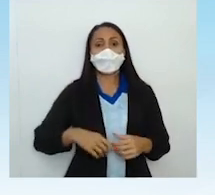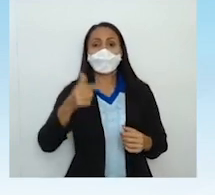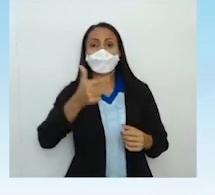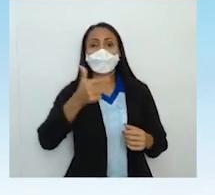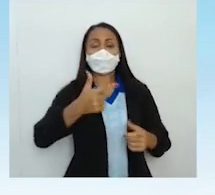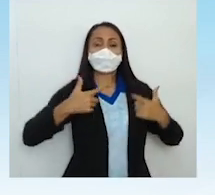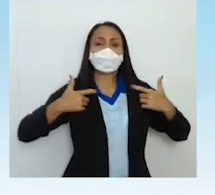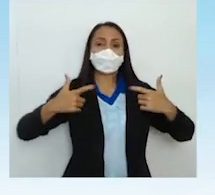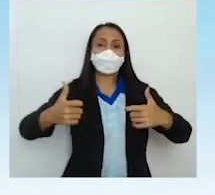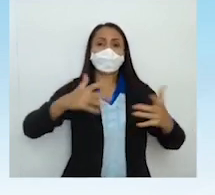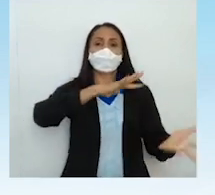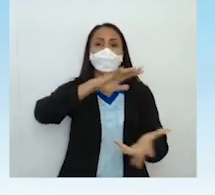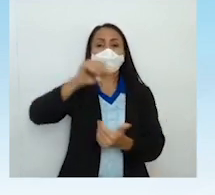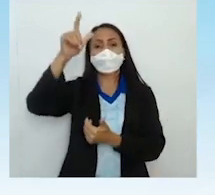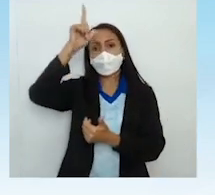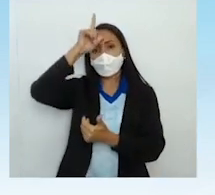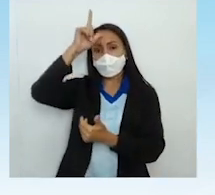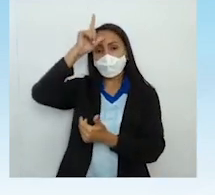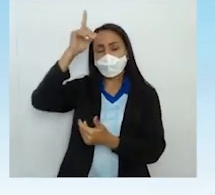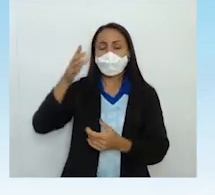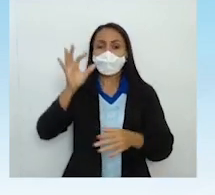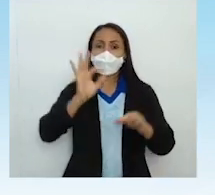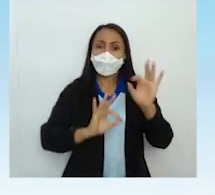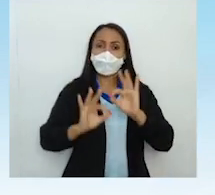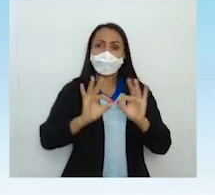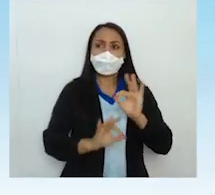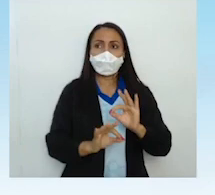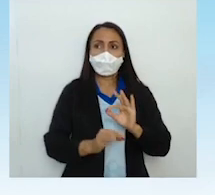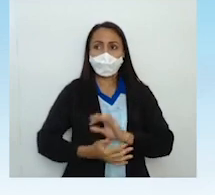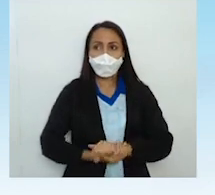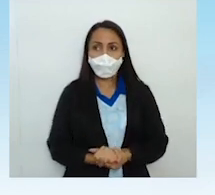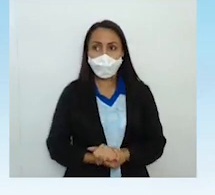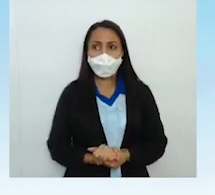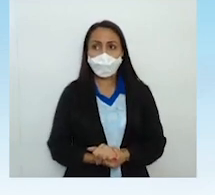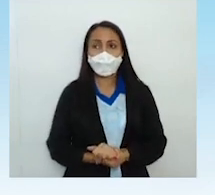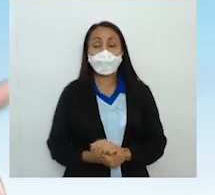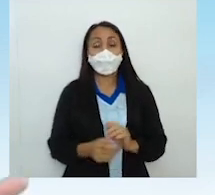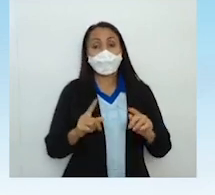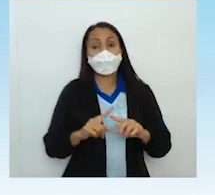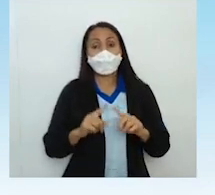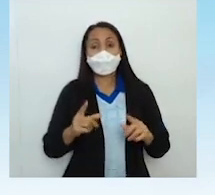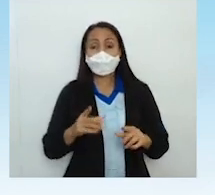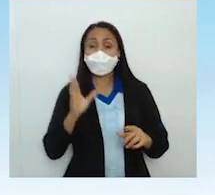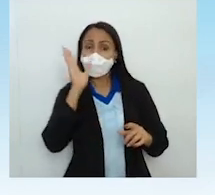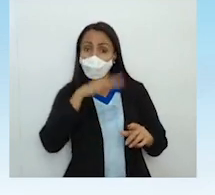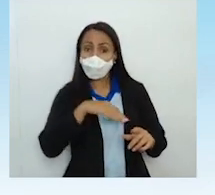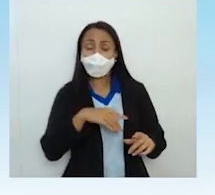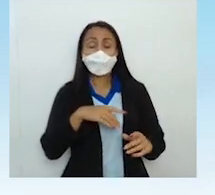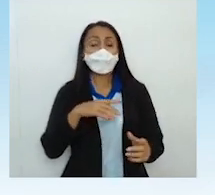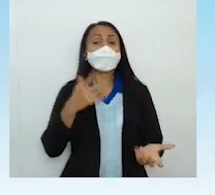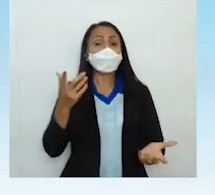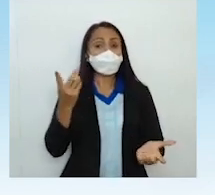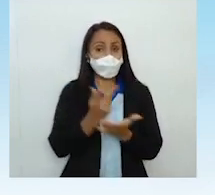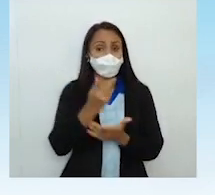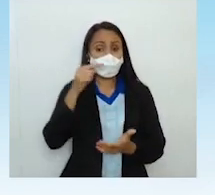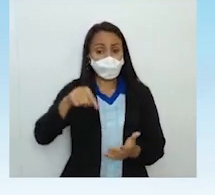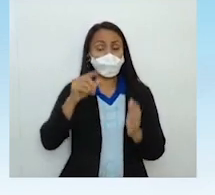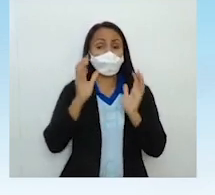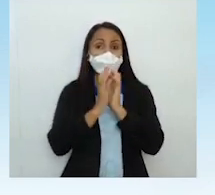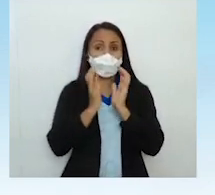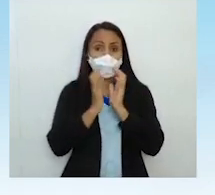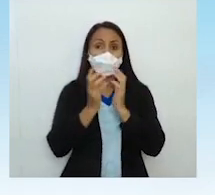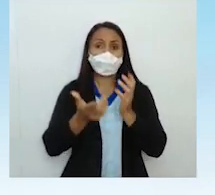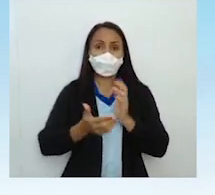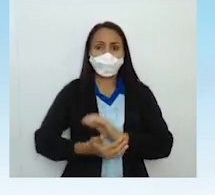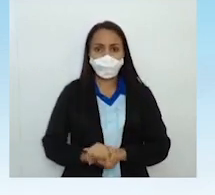Mundial, o processo, a organização, mesmo que seja para uma coisa para o mal, né? Isso aconteceu aqui em Recife. Tratado como objeto